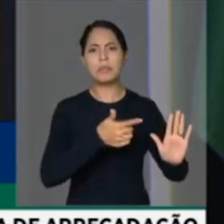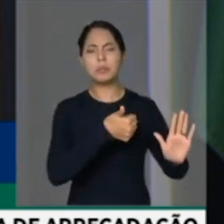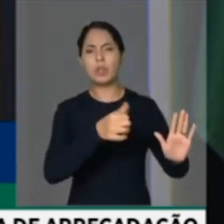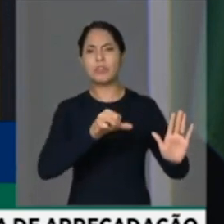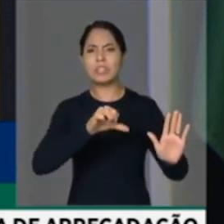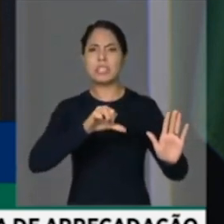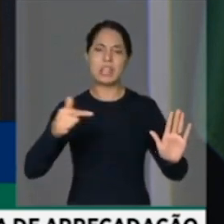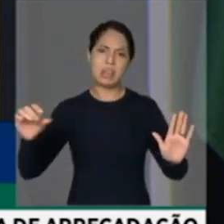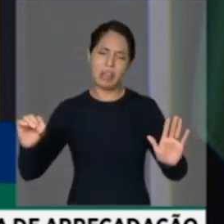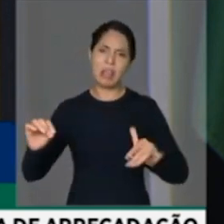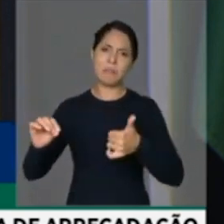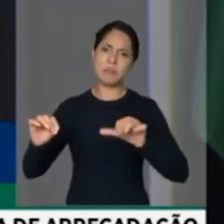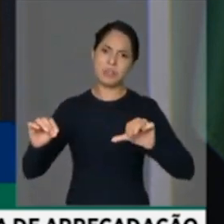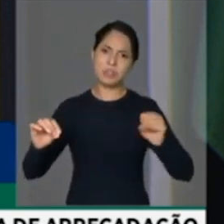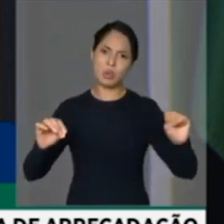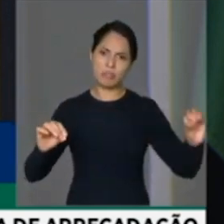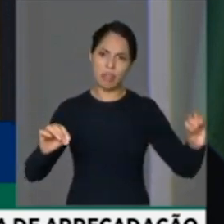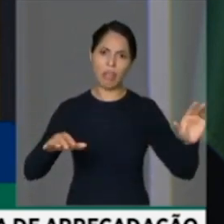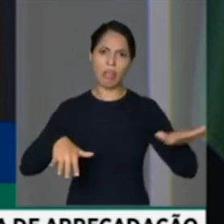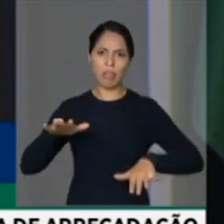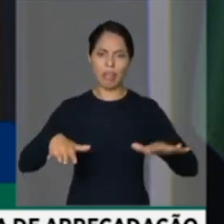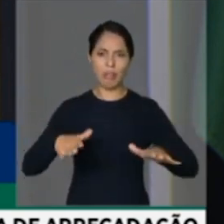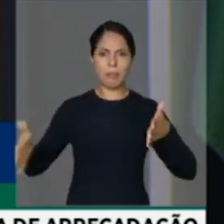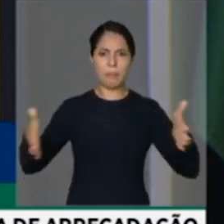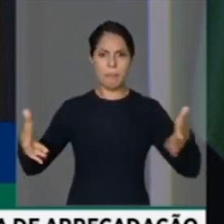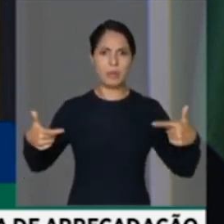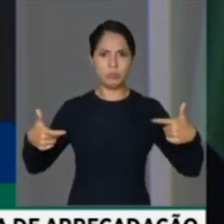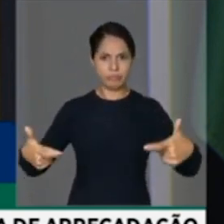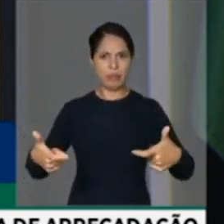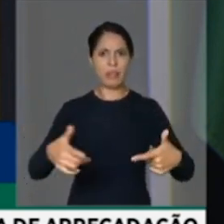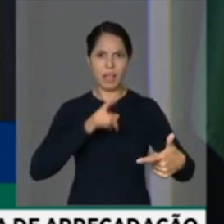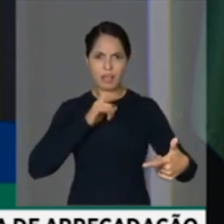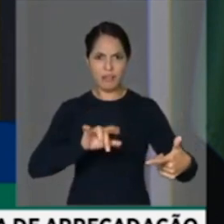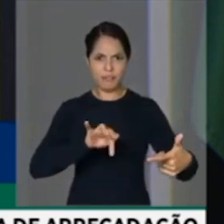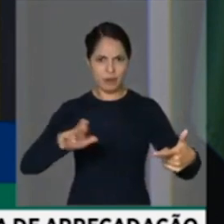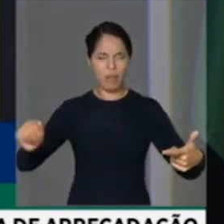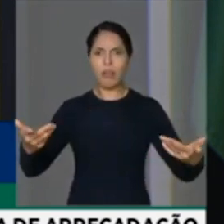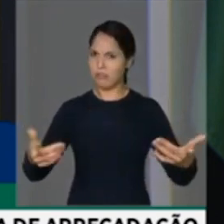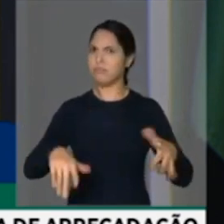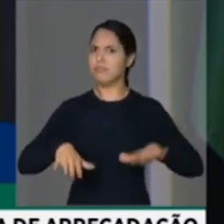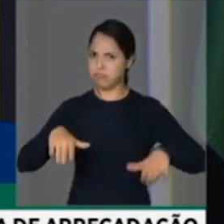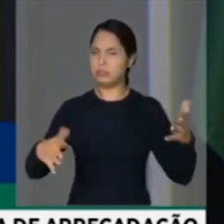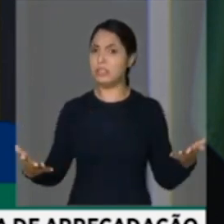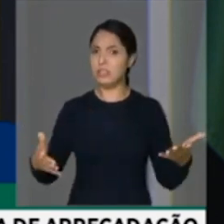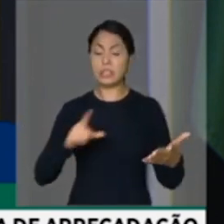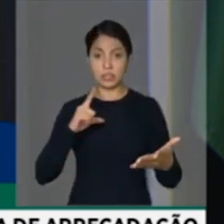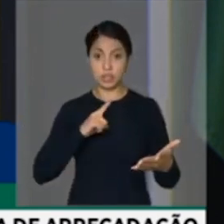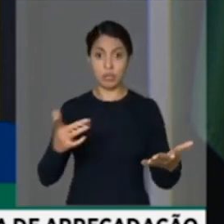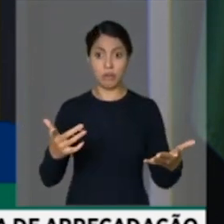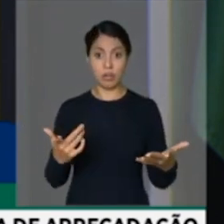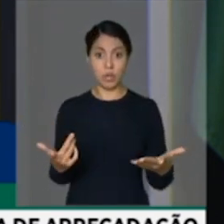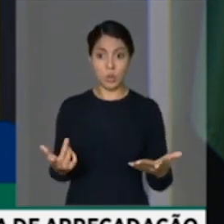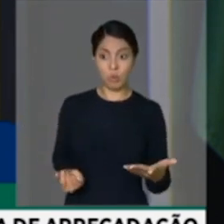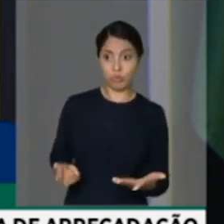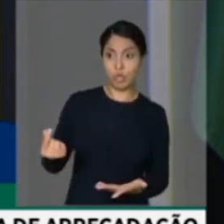anos 80, coisa de gente que ainda pensa como se estivesse na Guerra Fria, que ainda acredita nesse tipo de planejamento, em que o governo decide o que você consome ou deixa de